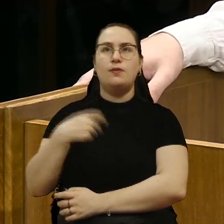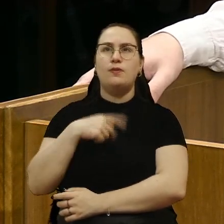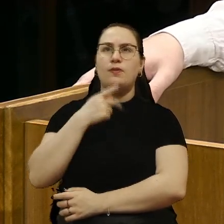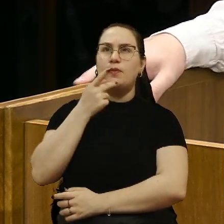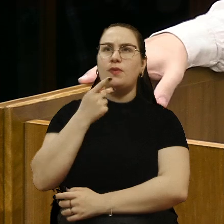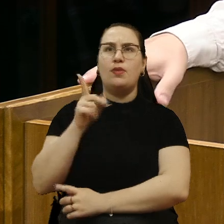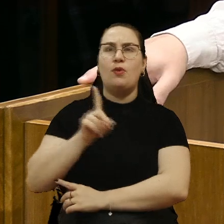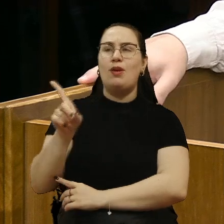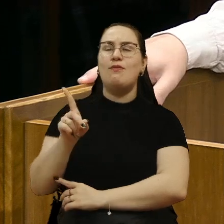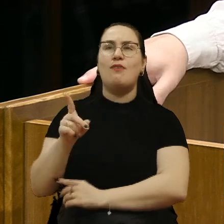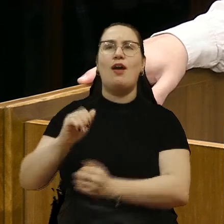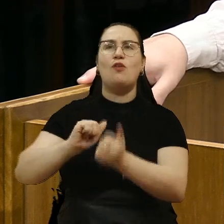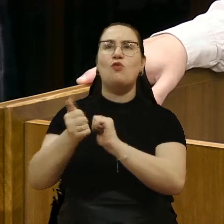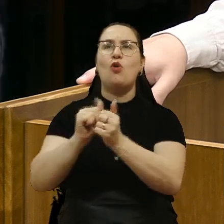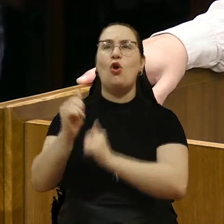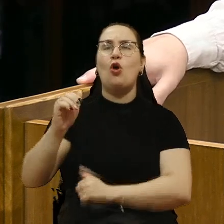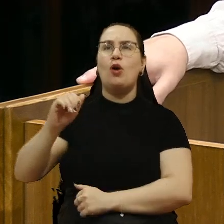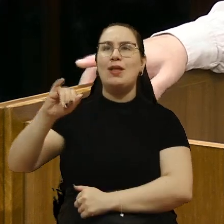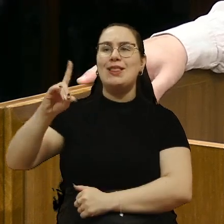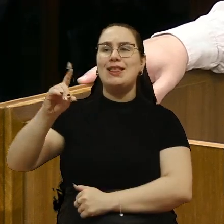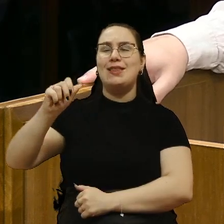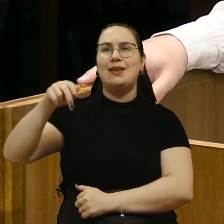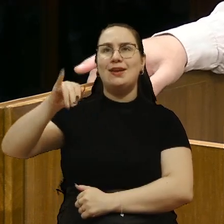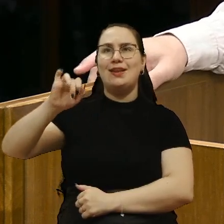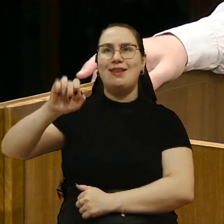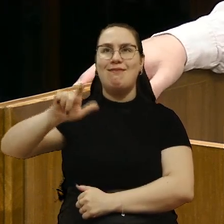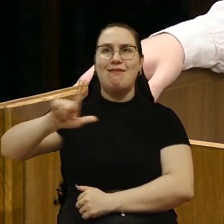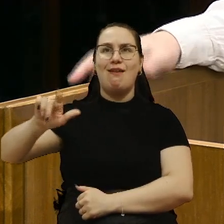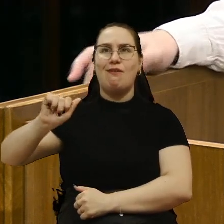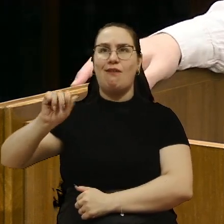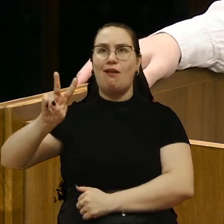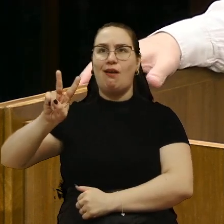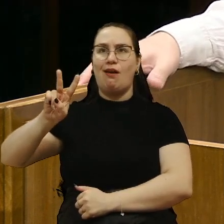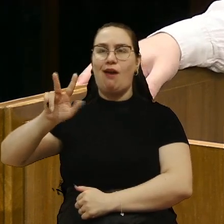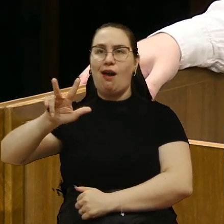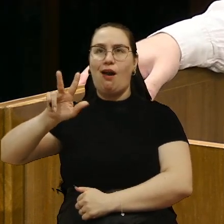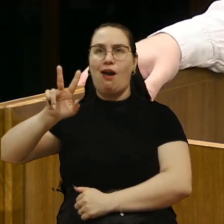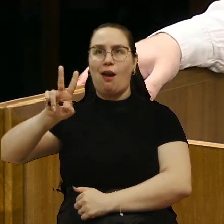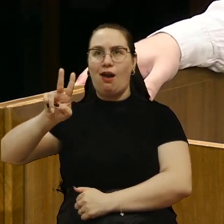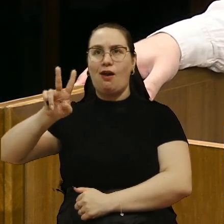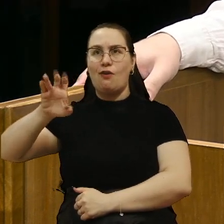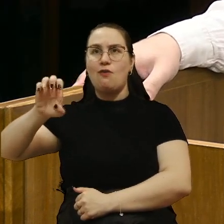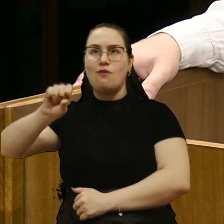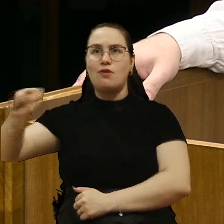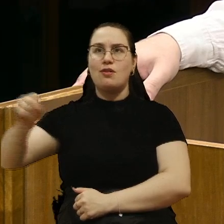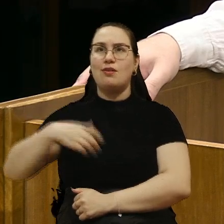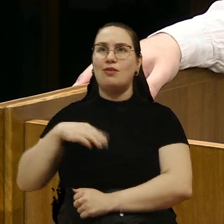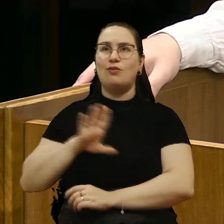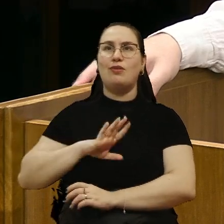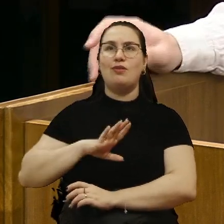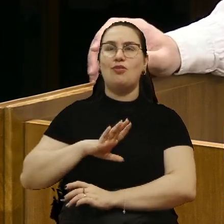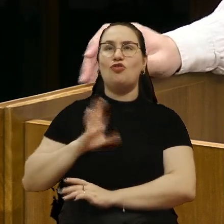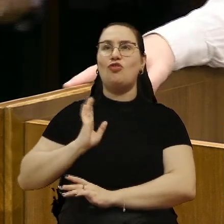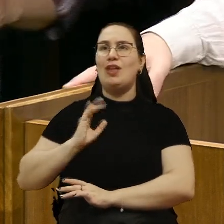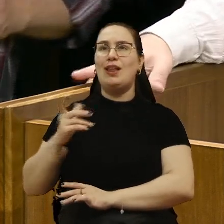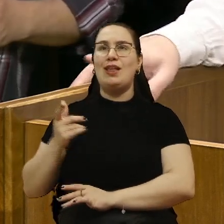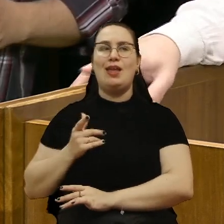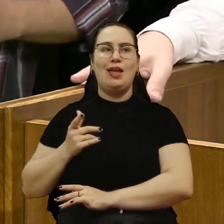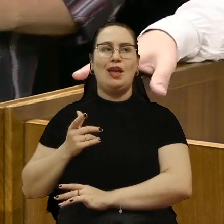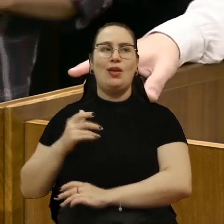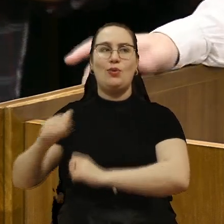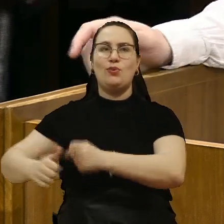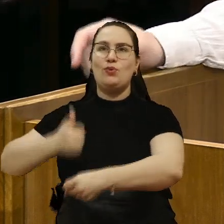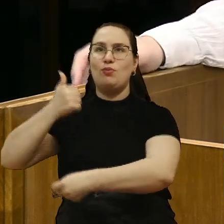o Daniel Alves para a Copa do Mundo. Que nós teríamos um problema na lateral direita, não teríamos um reserva, e